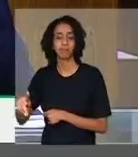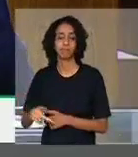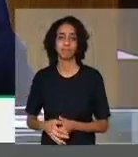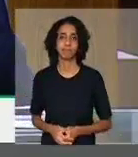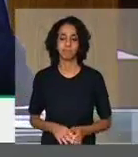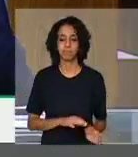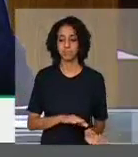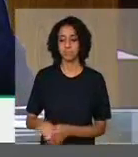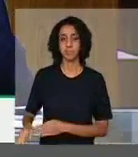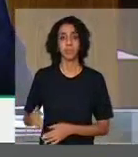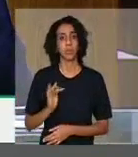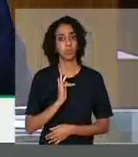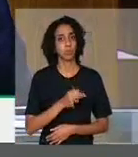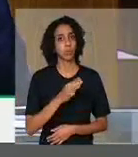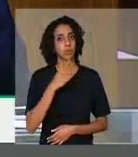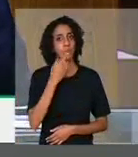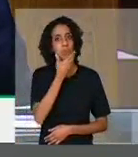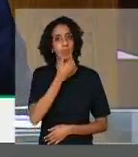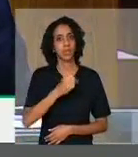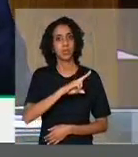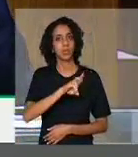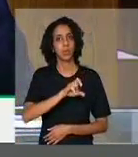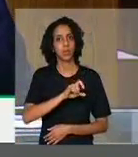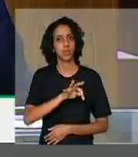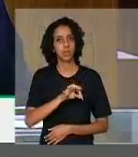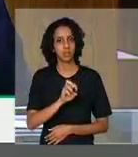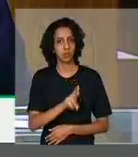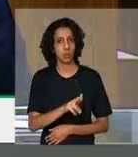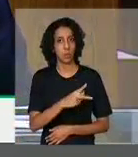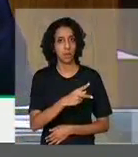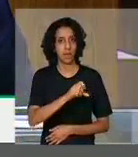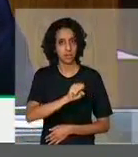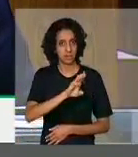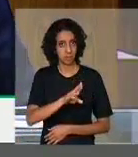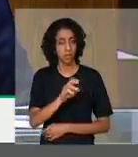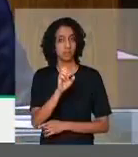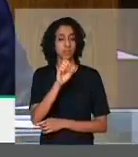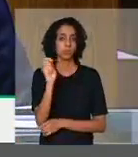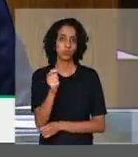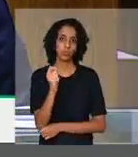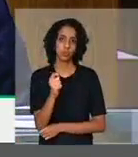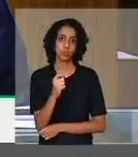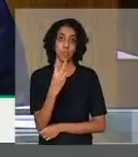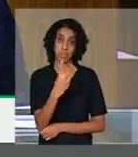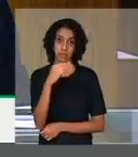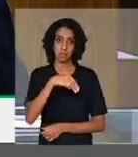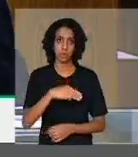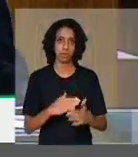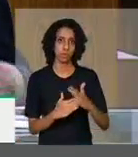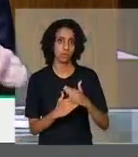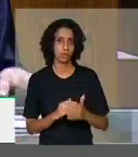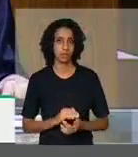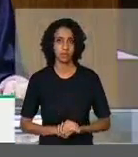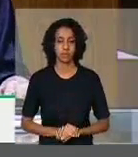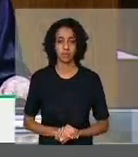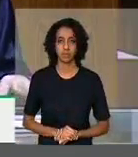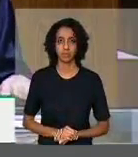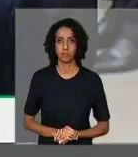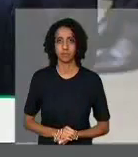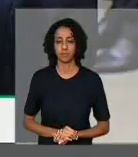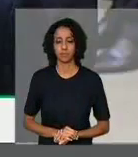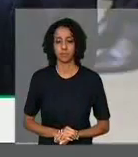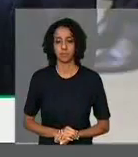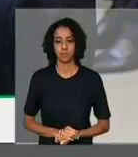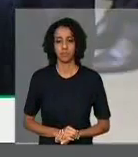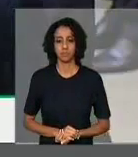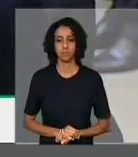inscrito o deputado Heitor Xu, do PSB do Rio Grande do Sul, com a palavra por até 3 minutos. Muito